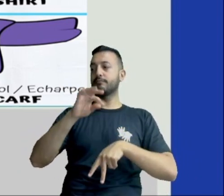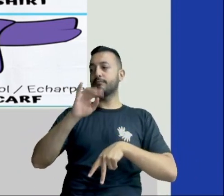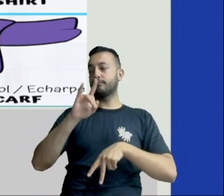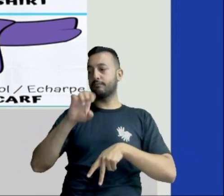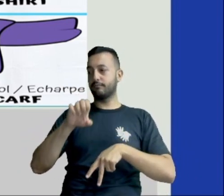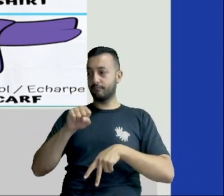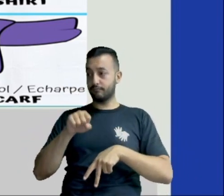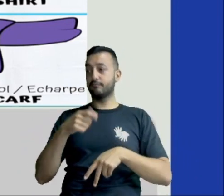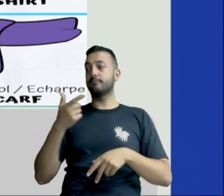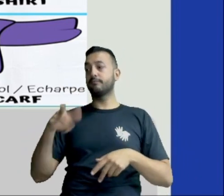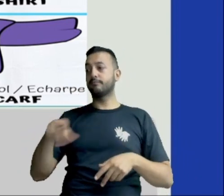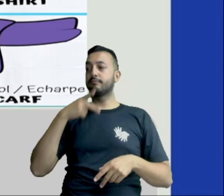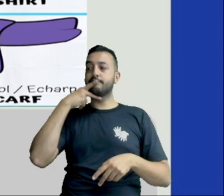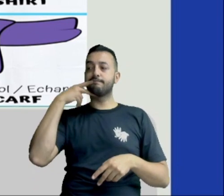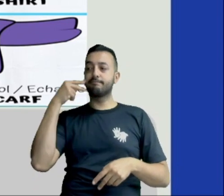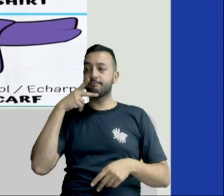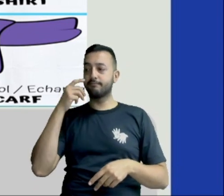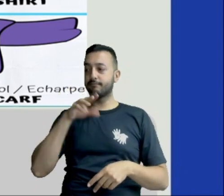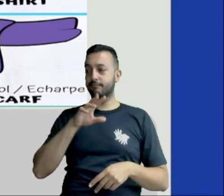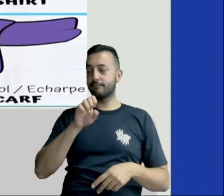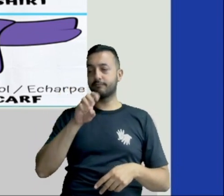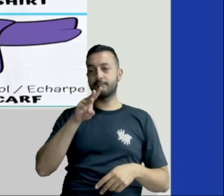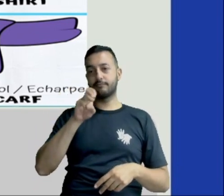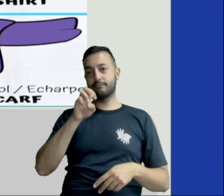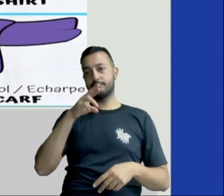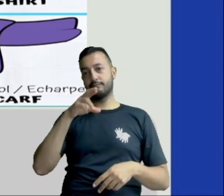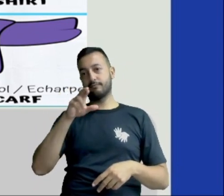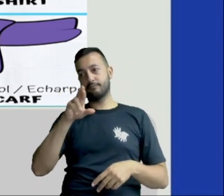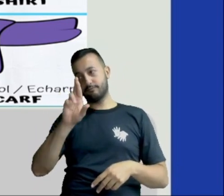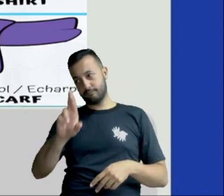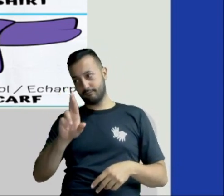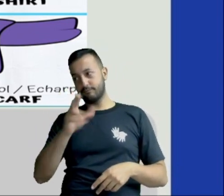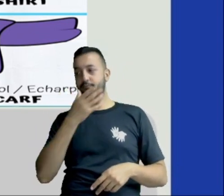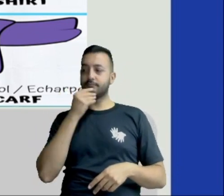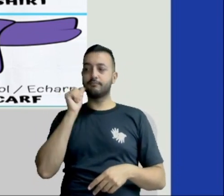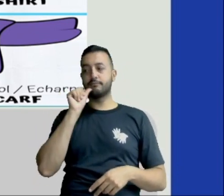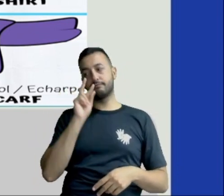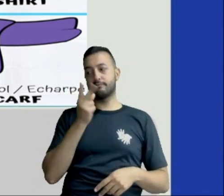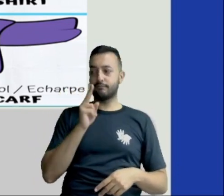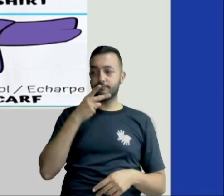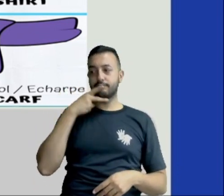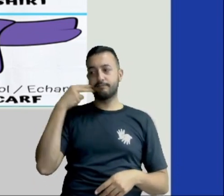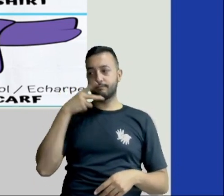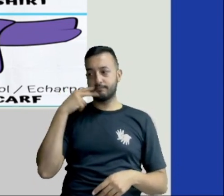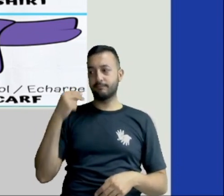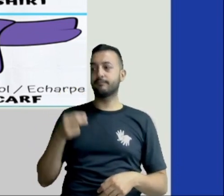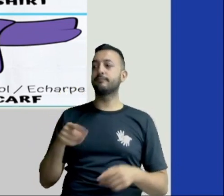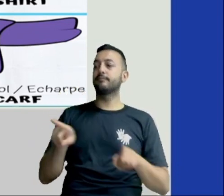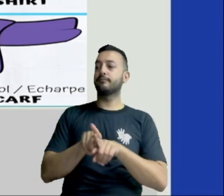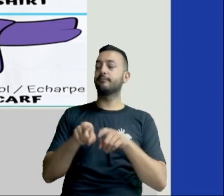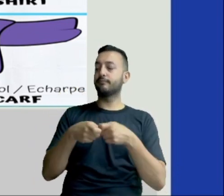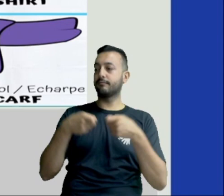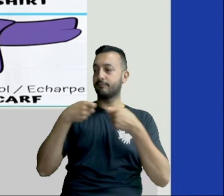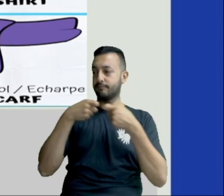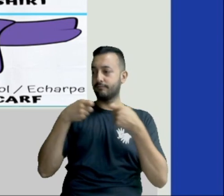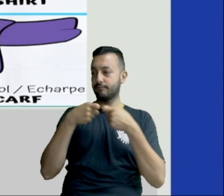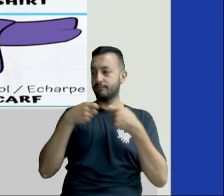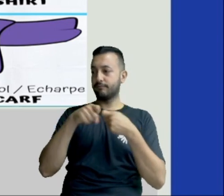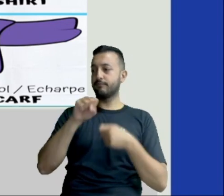underwear para peça íntima, tanto masculina quanto feminina. Temos também socks para as